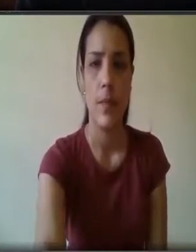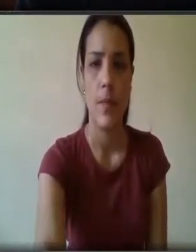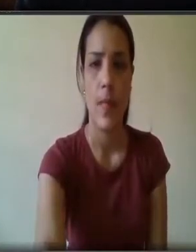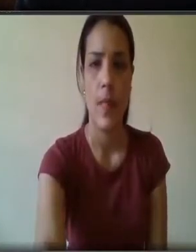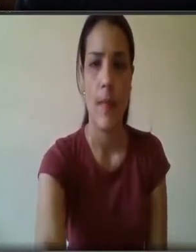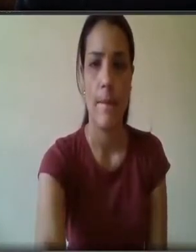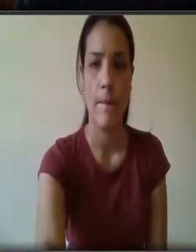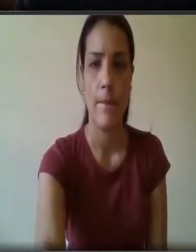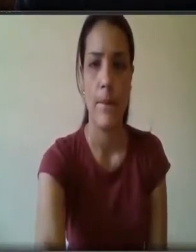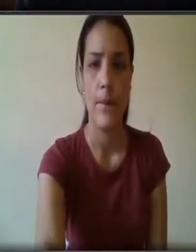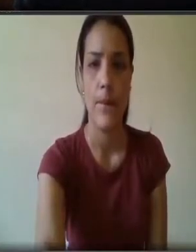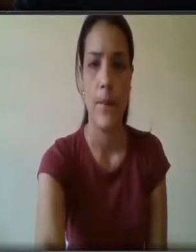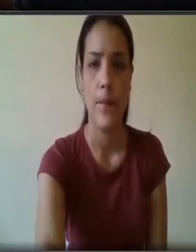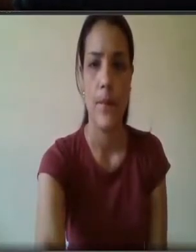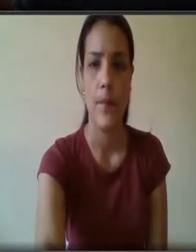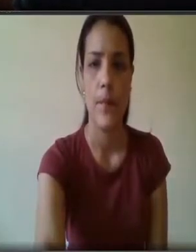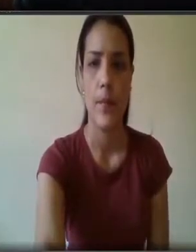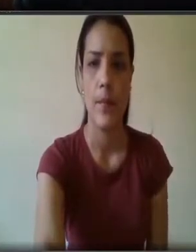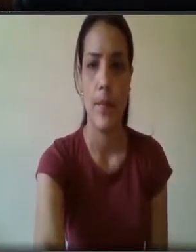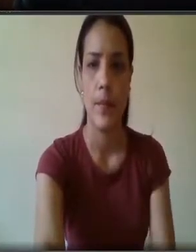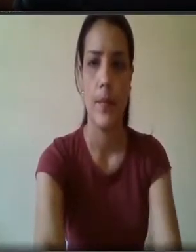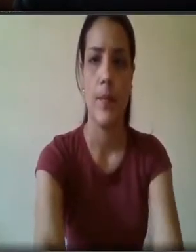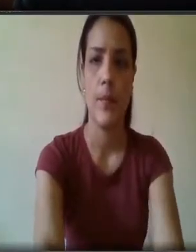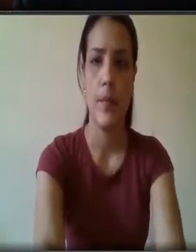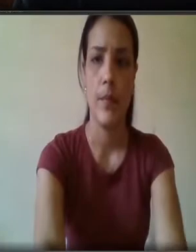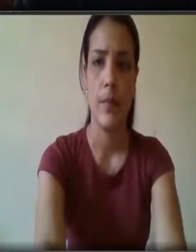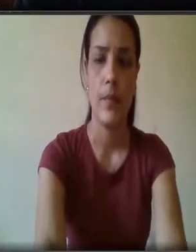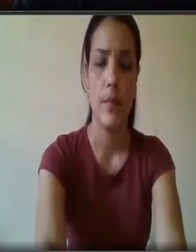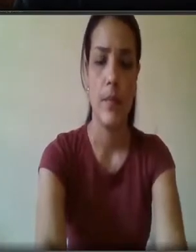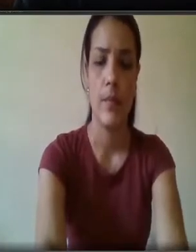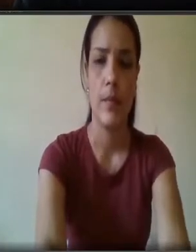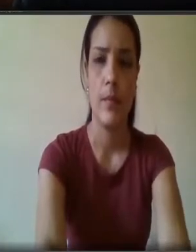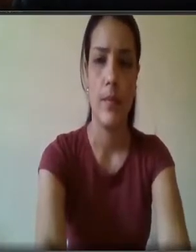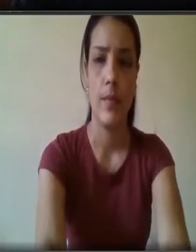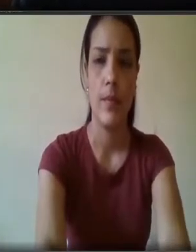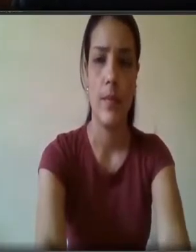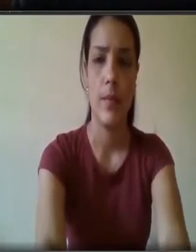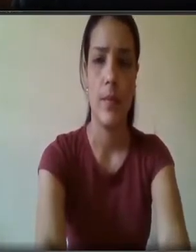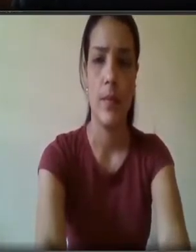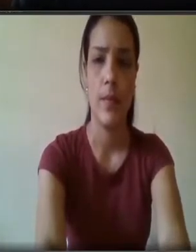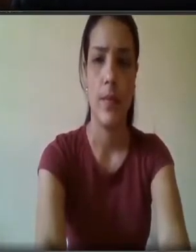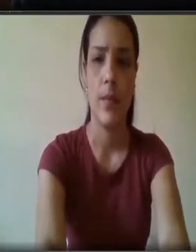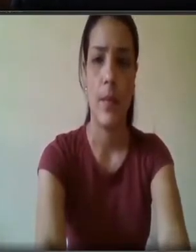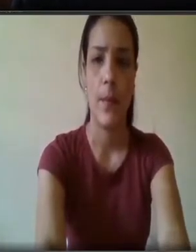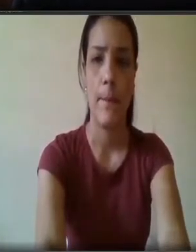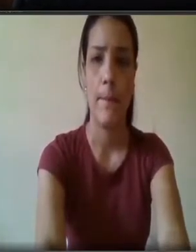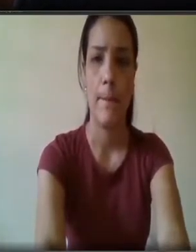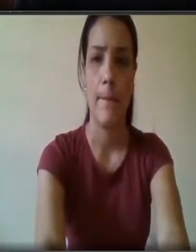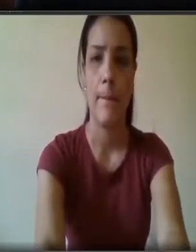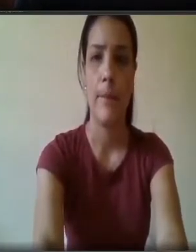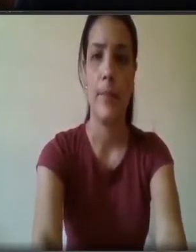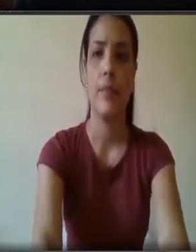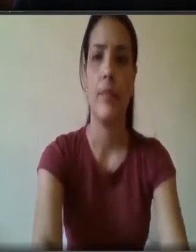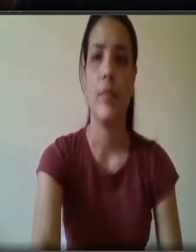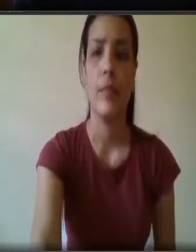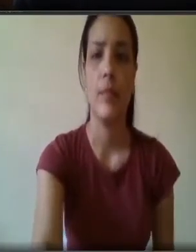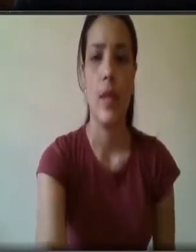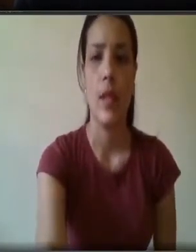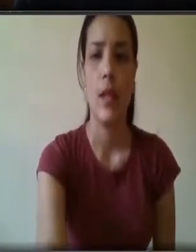cordilheira formada. Aí, olha só que interessante, ó. Aqui, ó, você viu que